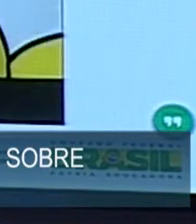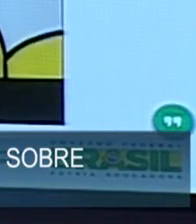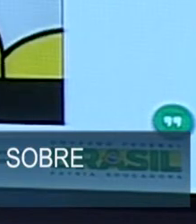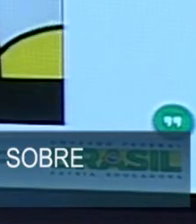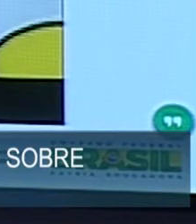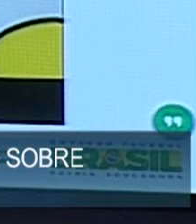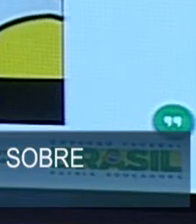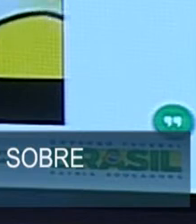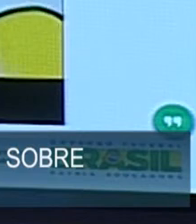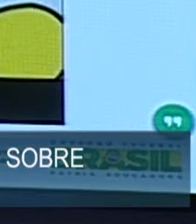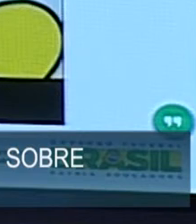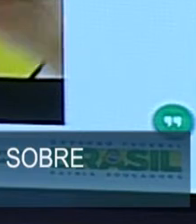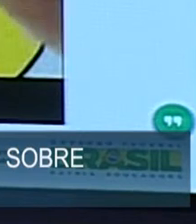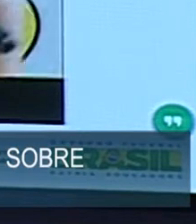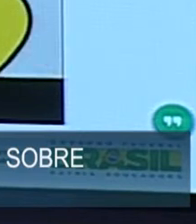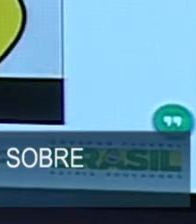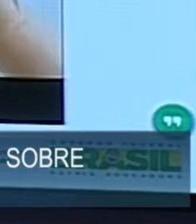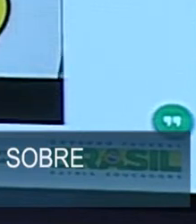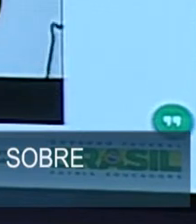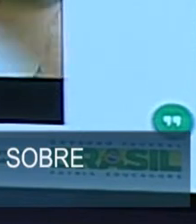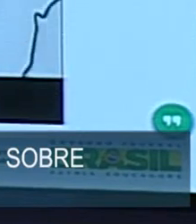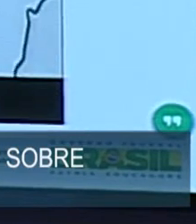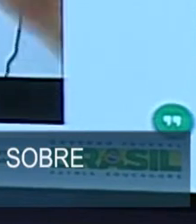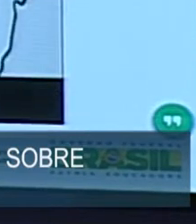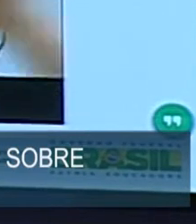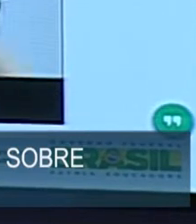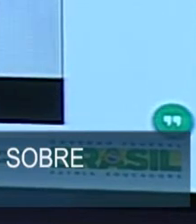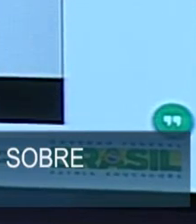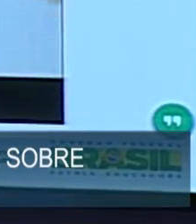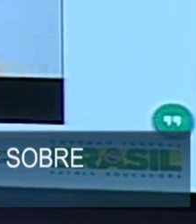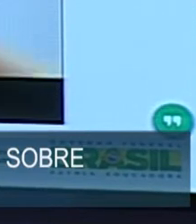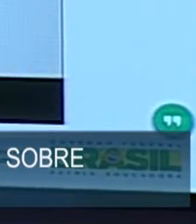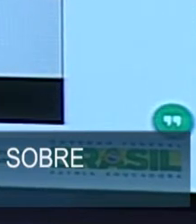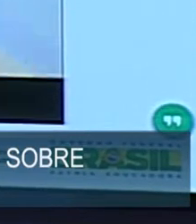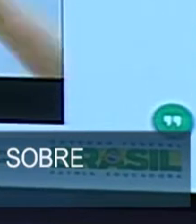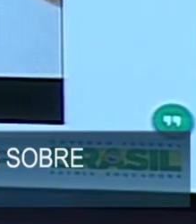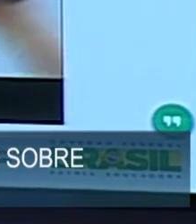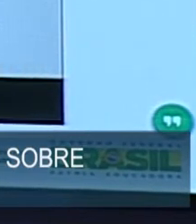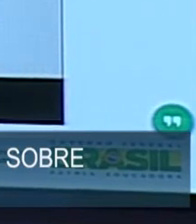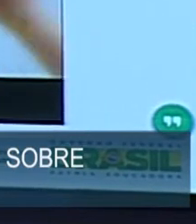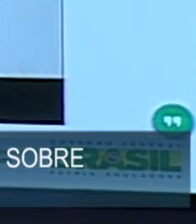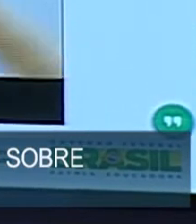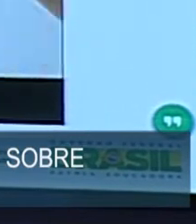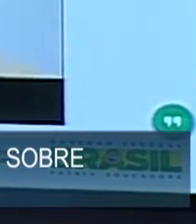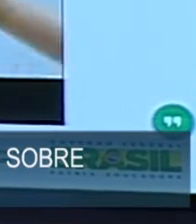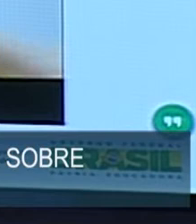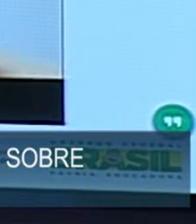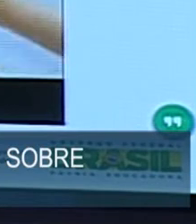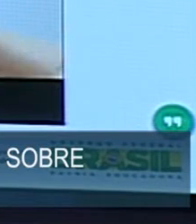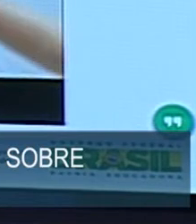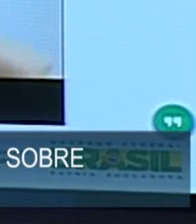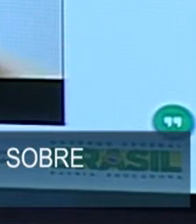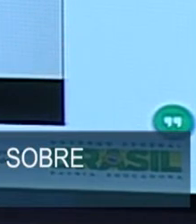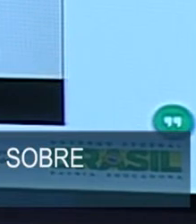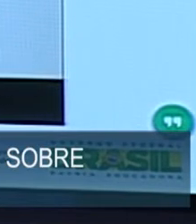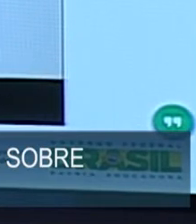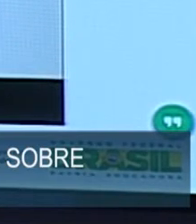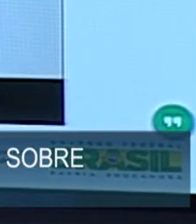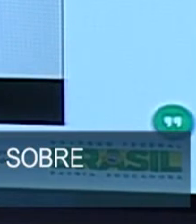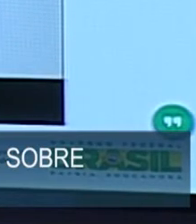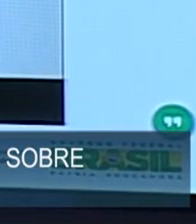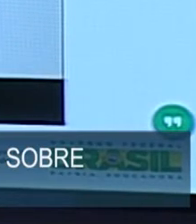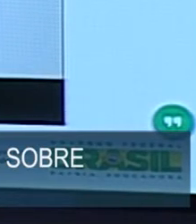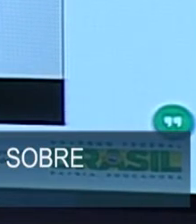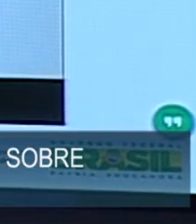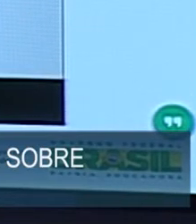completo e didático, incentivando o autocuidado e produzindo saúde para as pessoas por todo o Brasil.